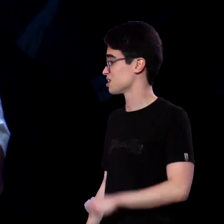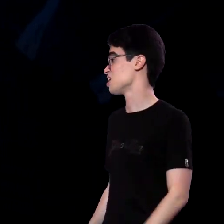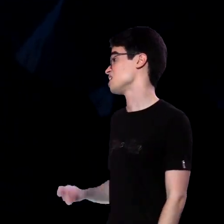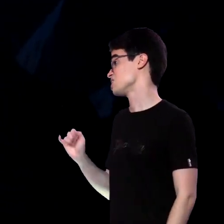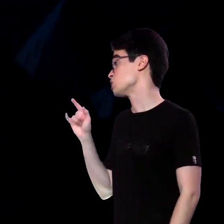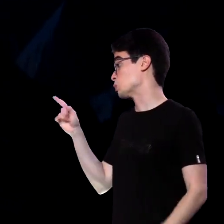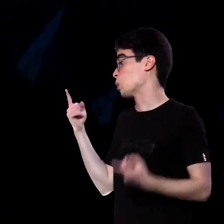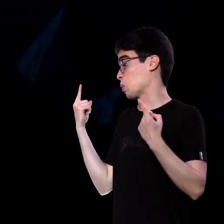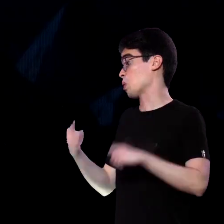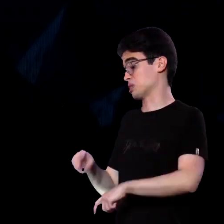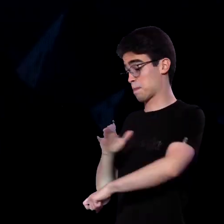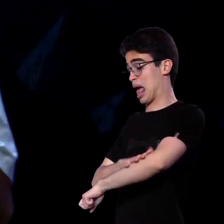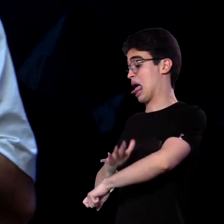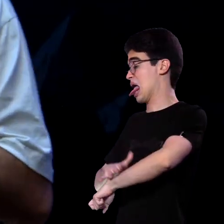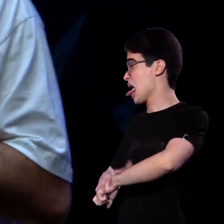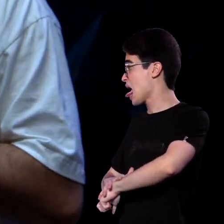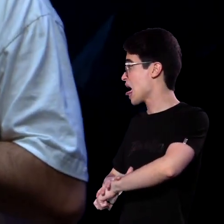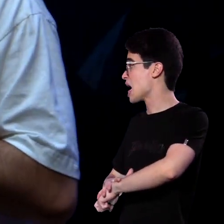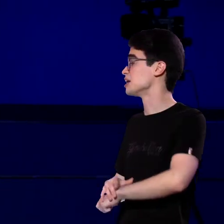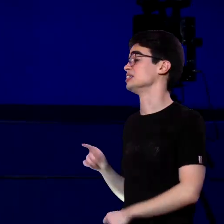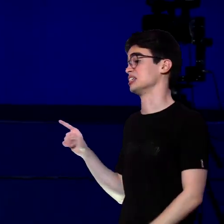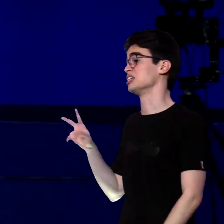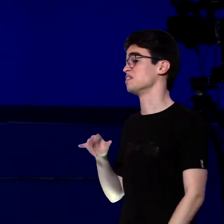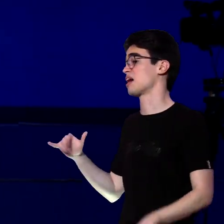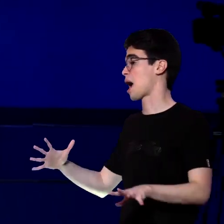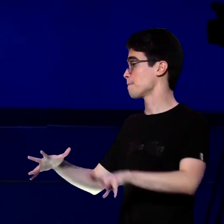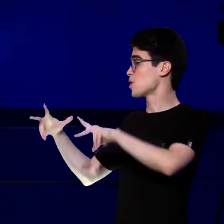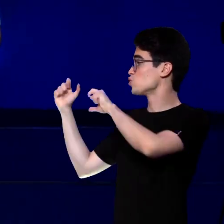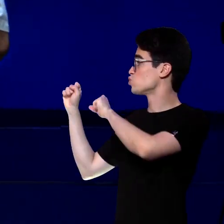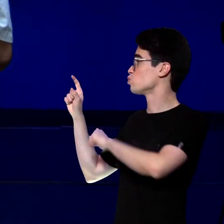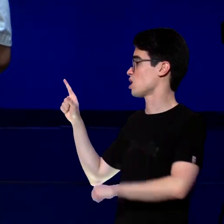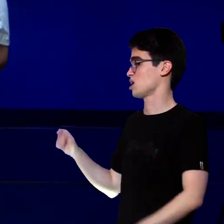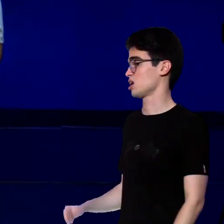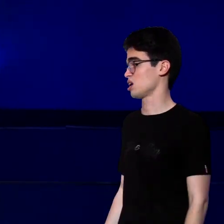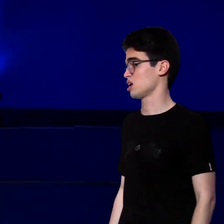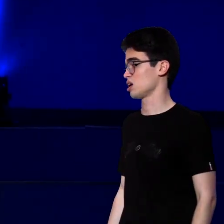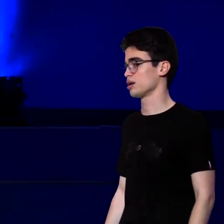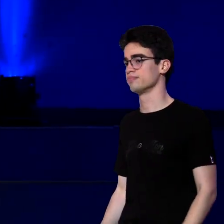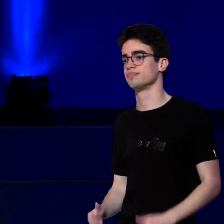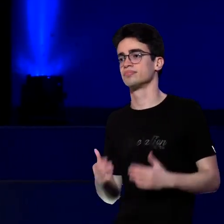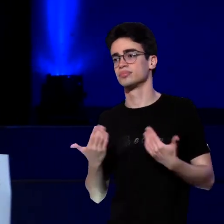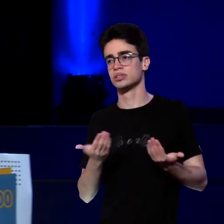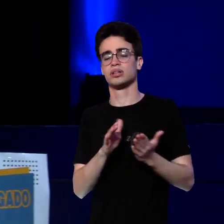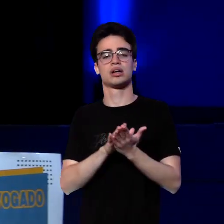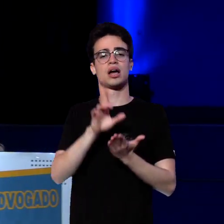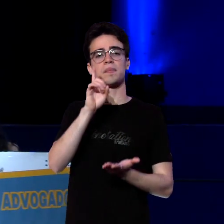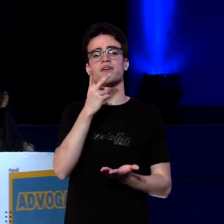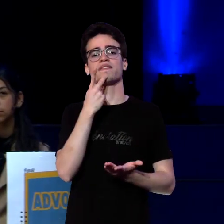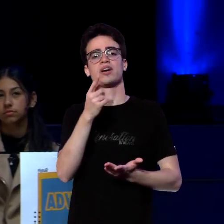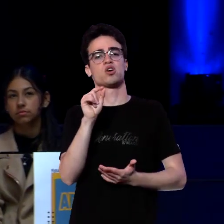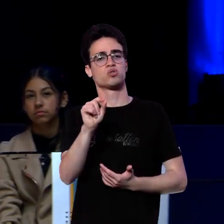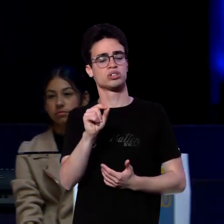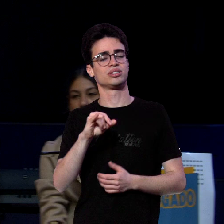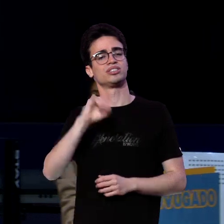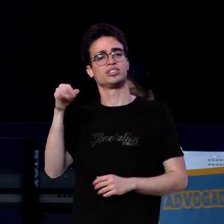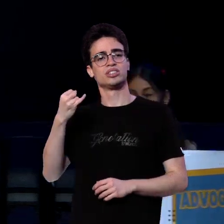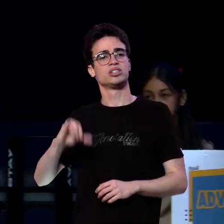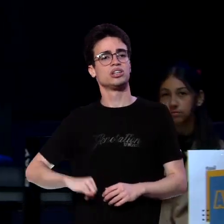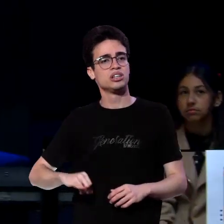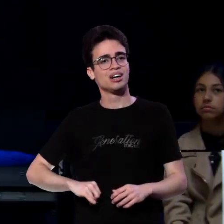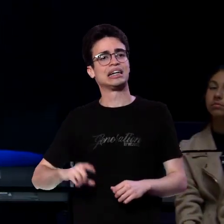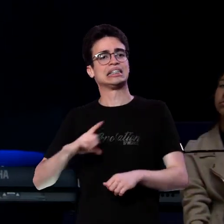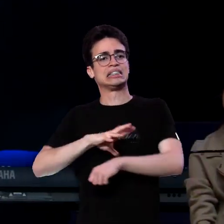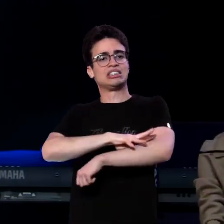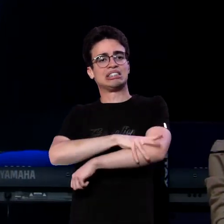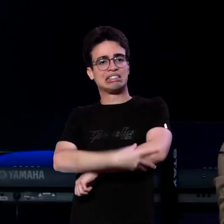dele, agora Jó vai te amaldiçoar. E a Bíblia diz que Jó começa a ter feridas dos pés até